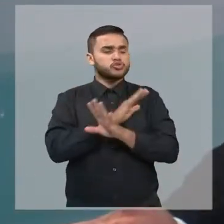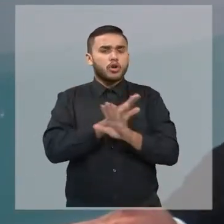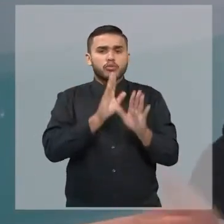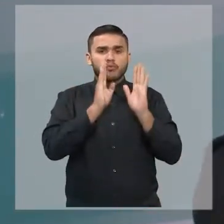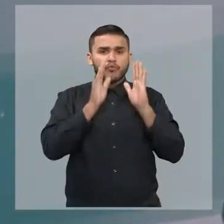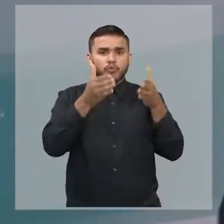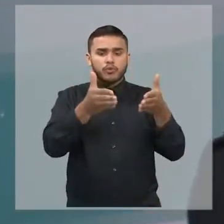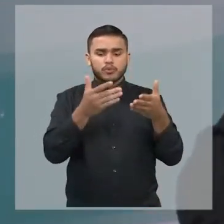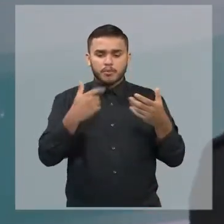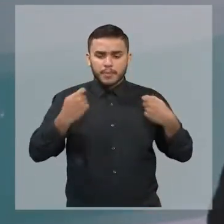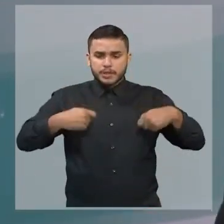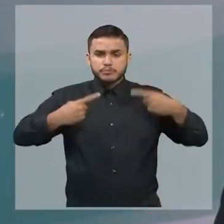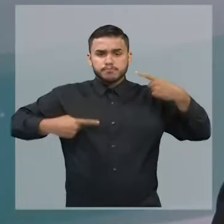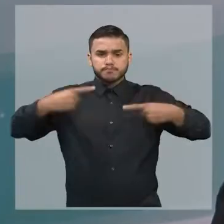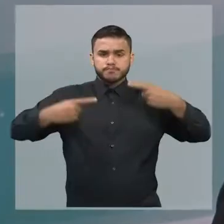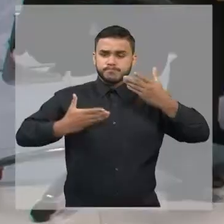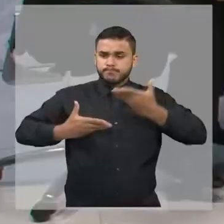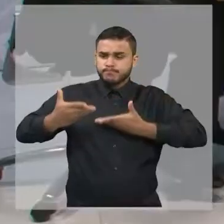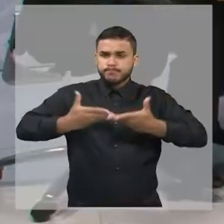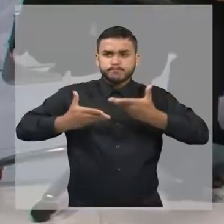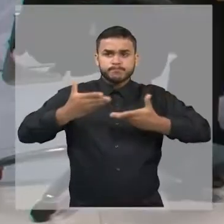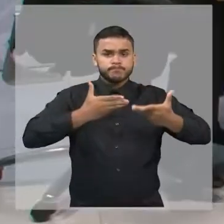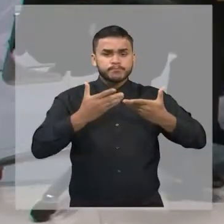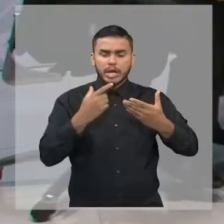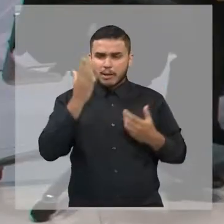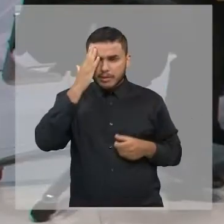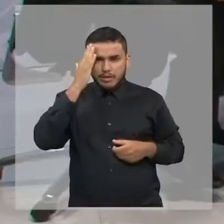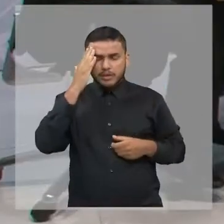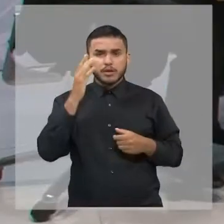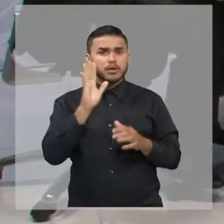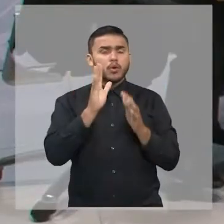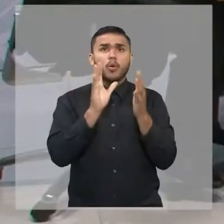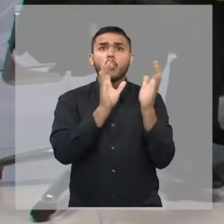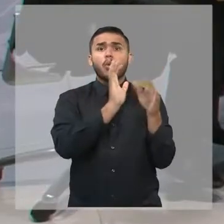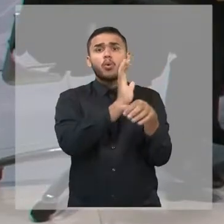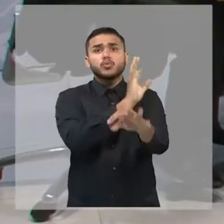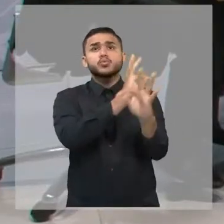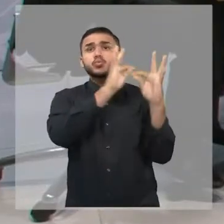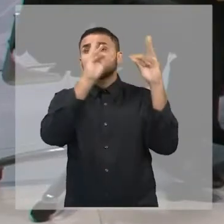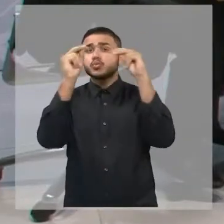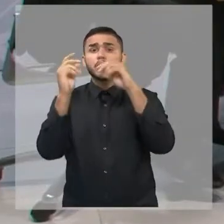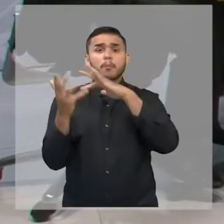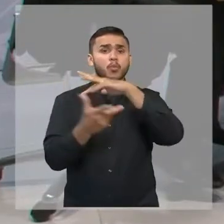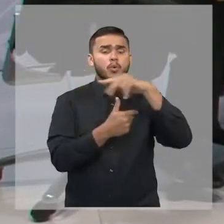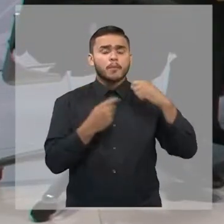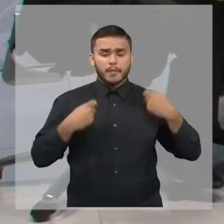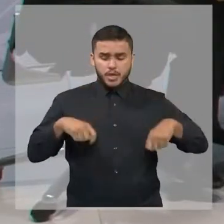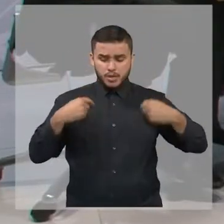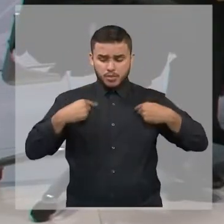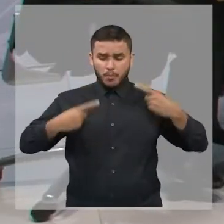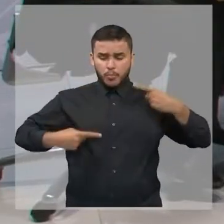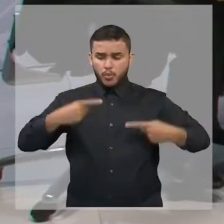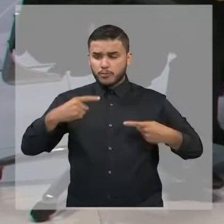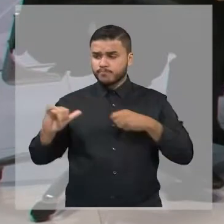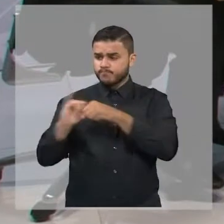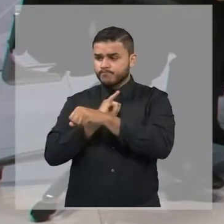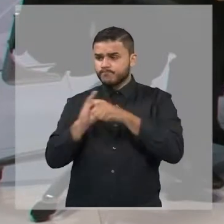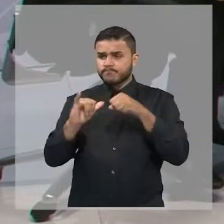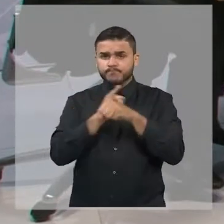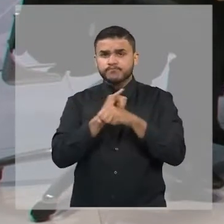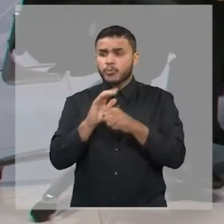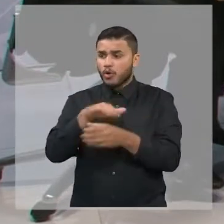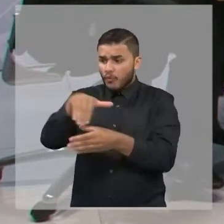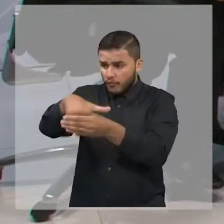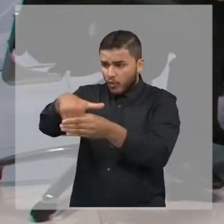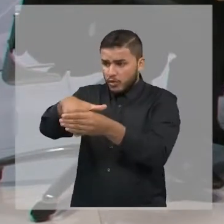meio. Existe política, você tem que fazer política. Em qualquer lugar do mundo, o presidente que precisa de voto no Congresso, ele faz política. Agora,